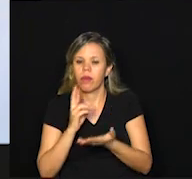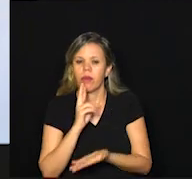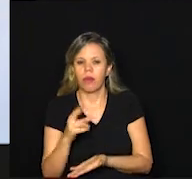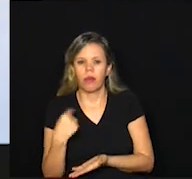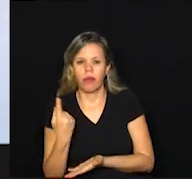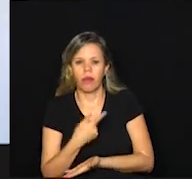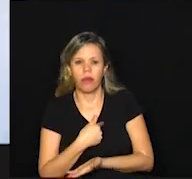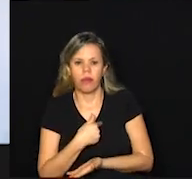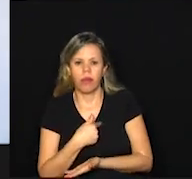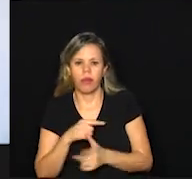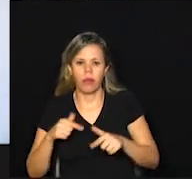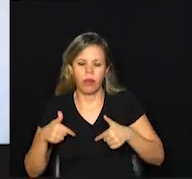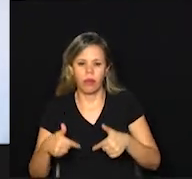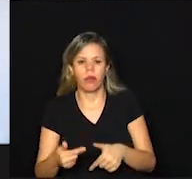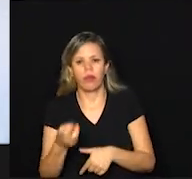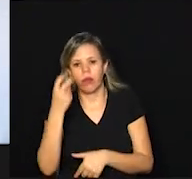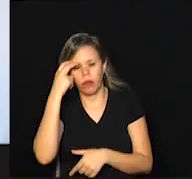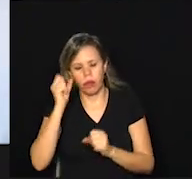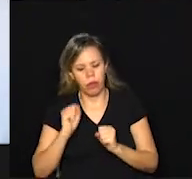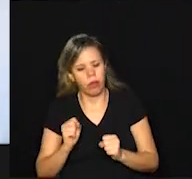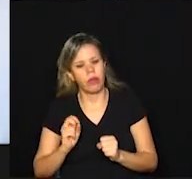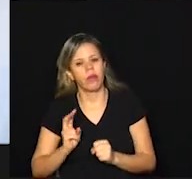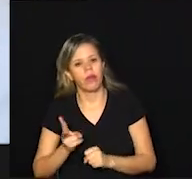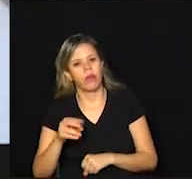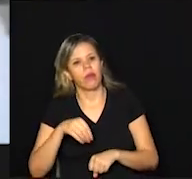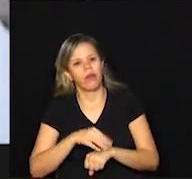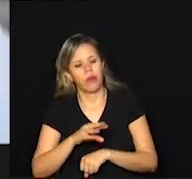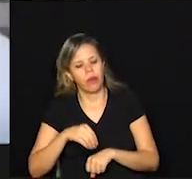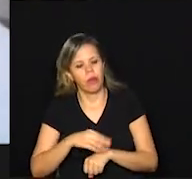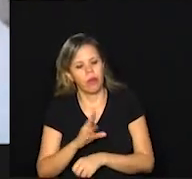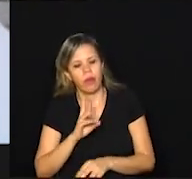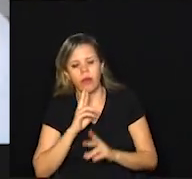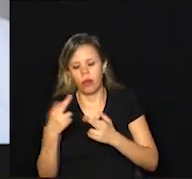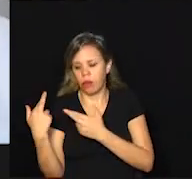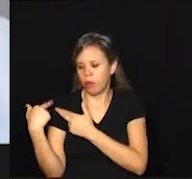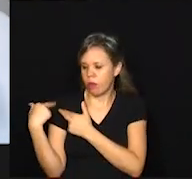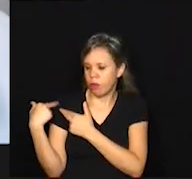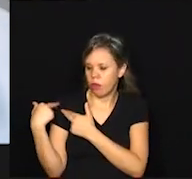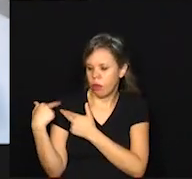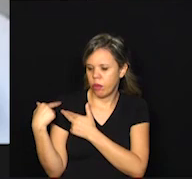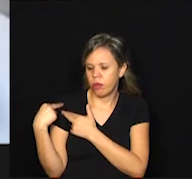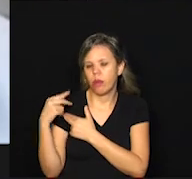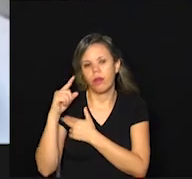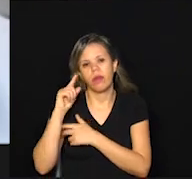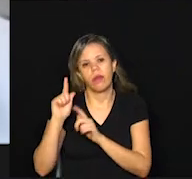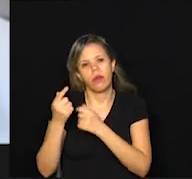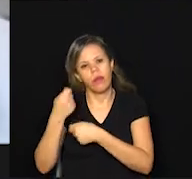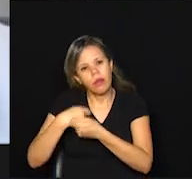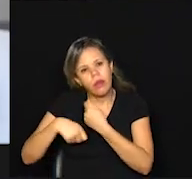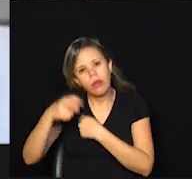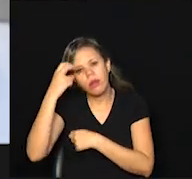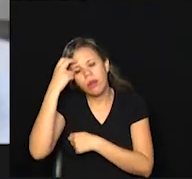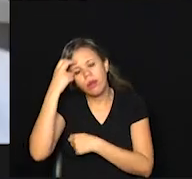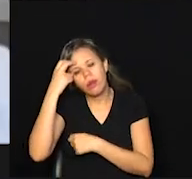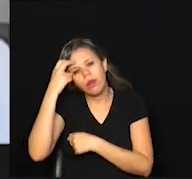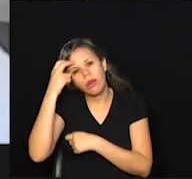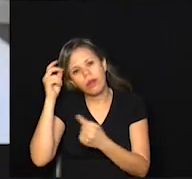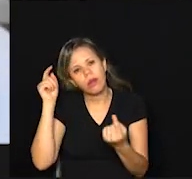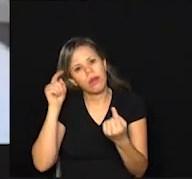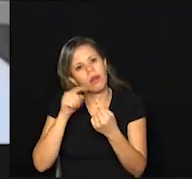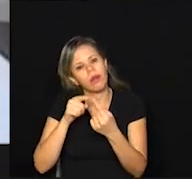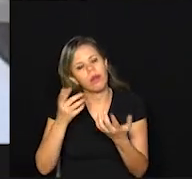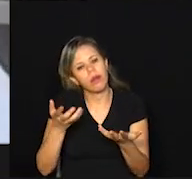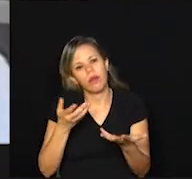para que as ações da cultura possa ser e da responsabilidade desses dias todos de pintura e aí nesse sentido